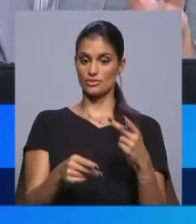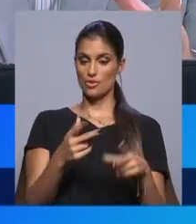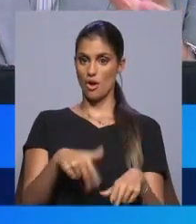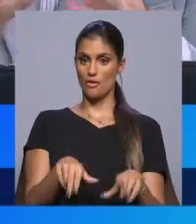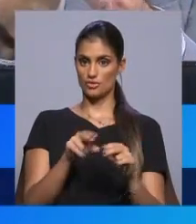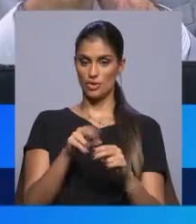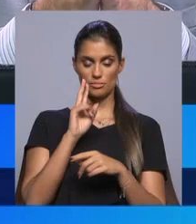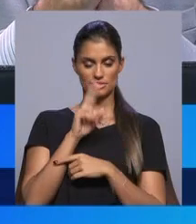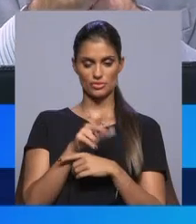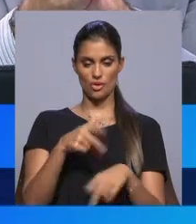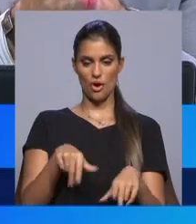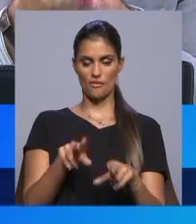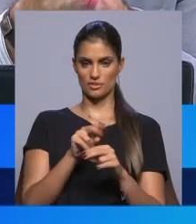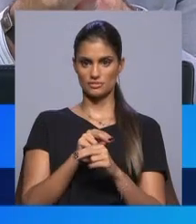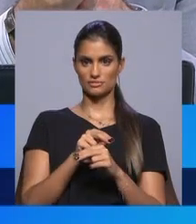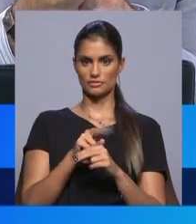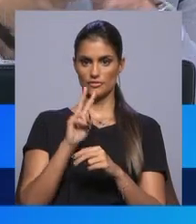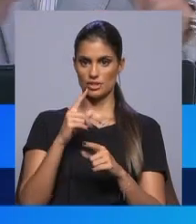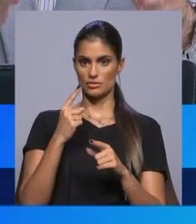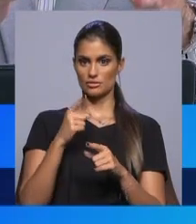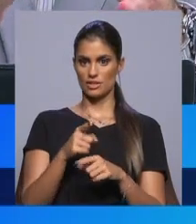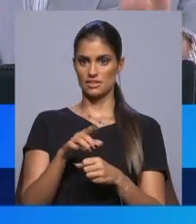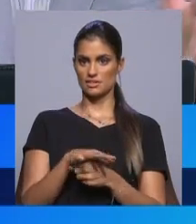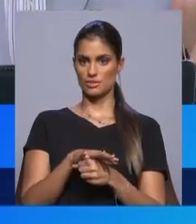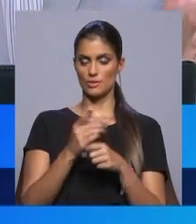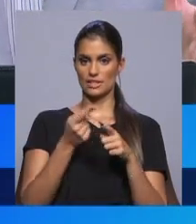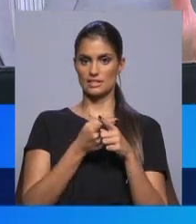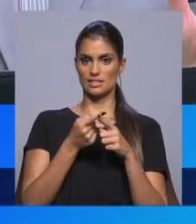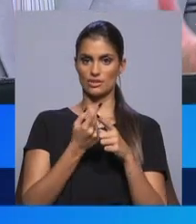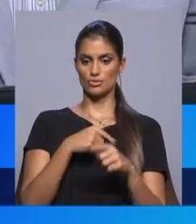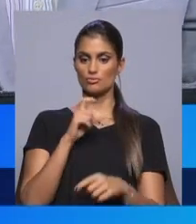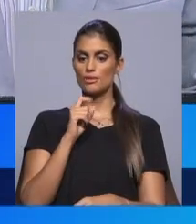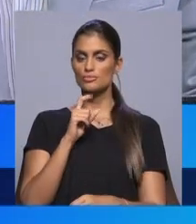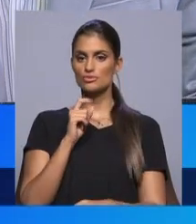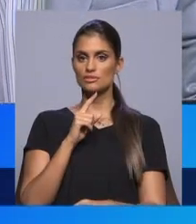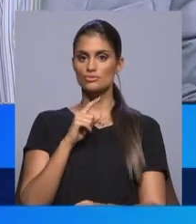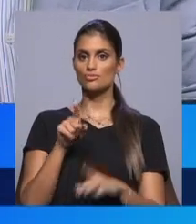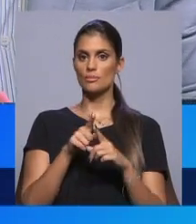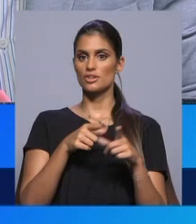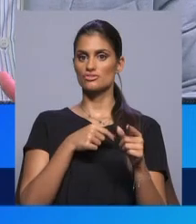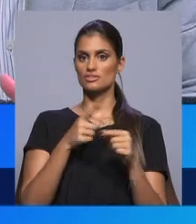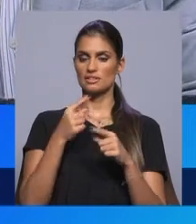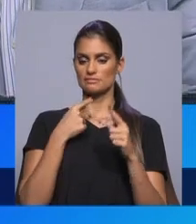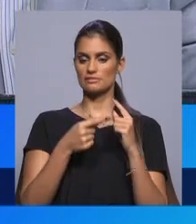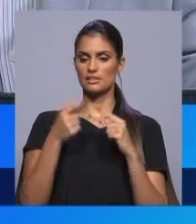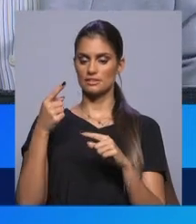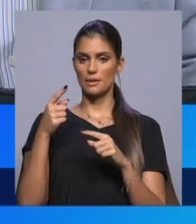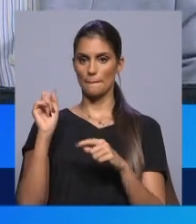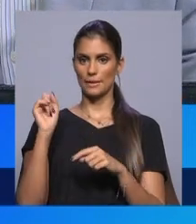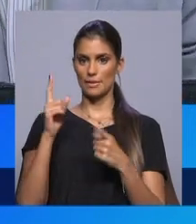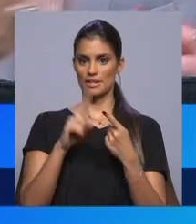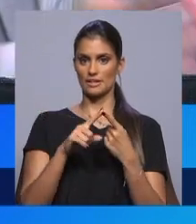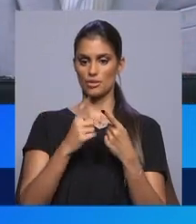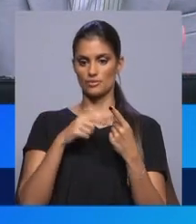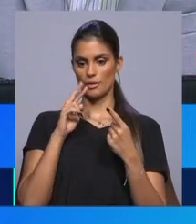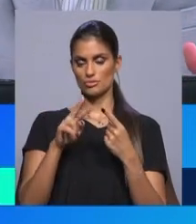novas observações e, portanto, reparem bem neste paradoxo muito interessante. Podemos estar perante uma estrela realmente estranha, a primeira que